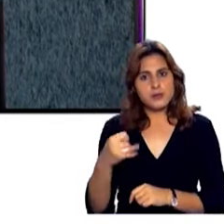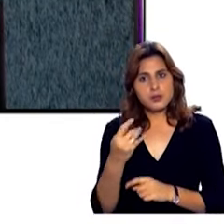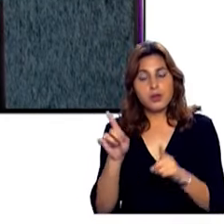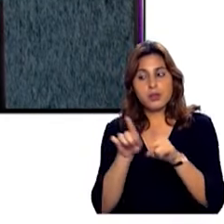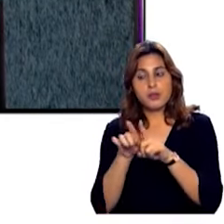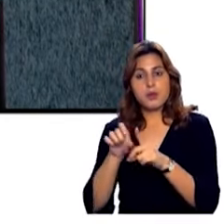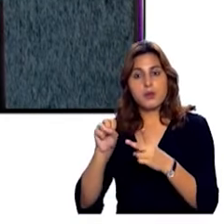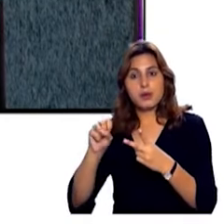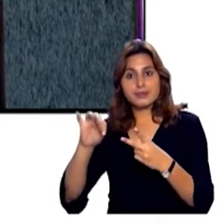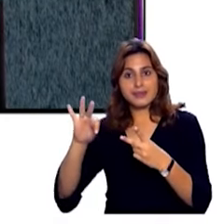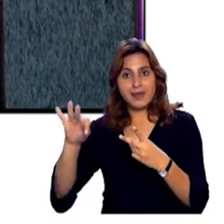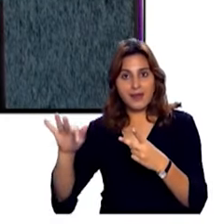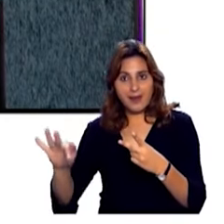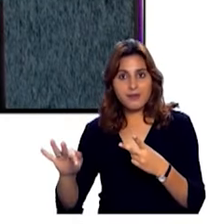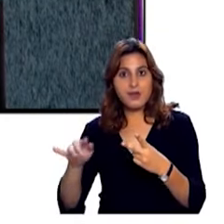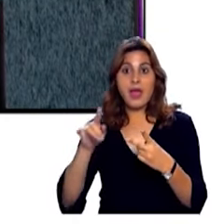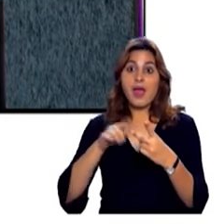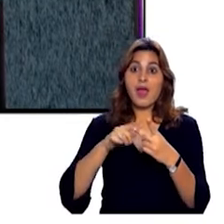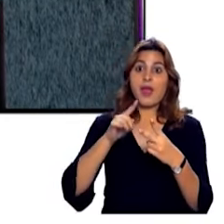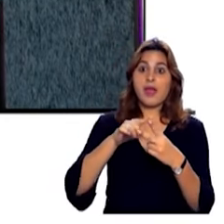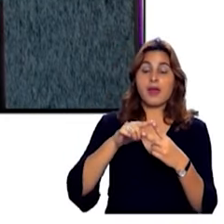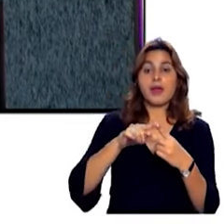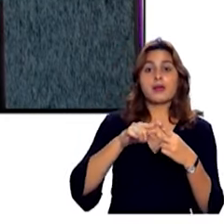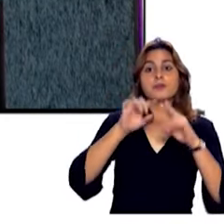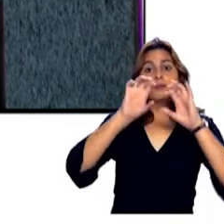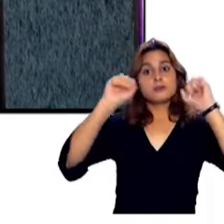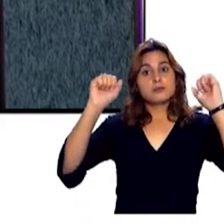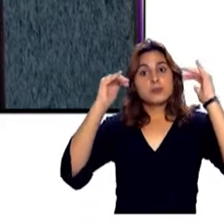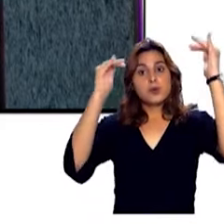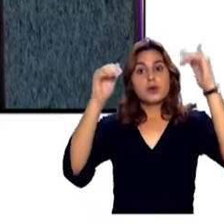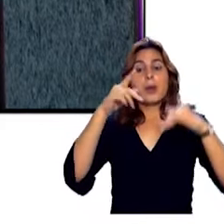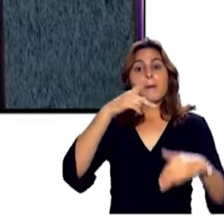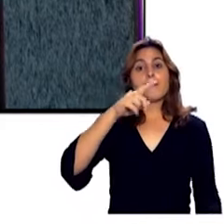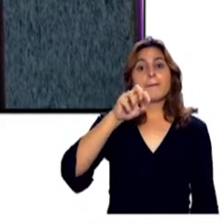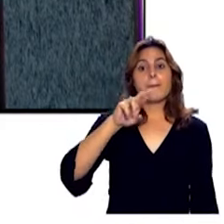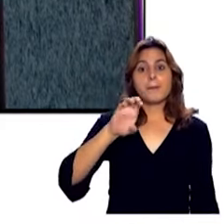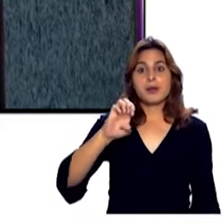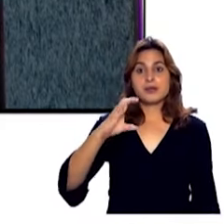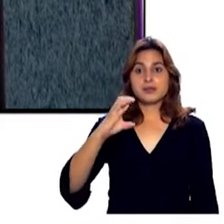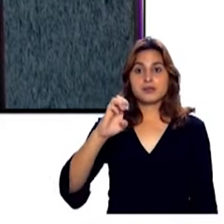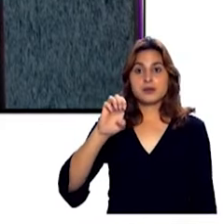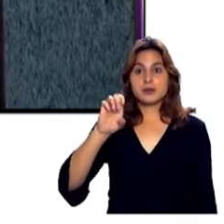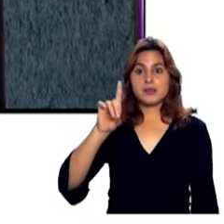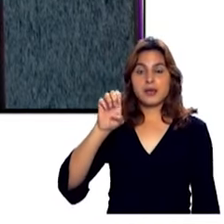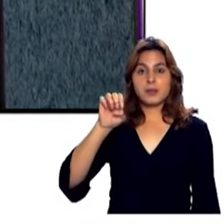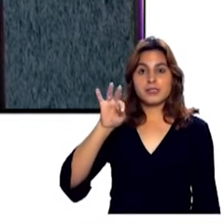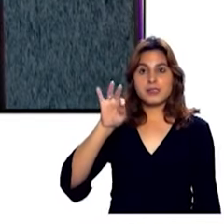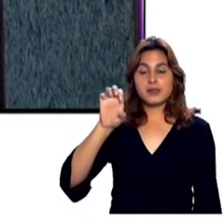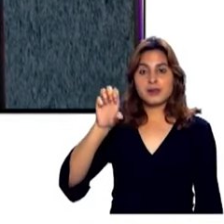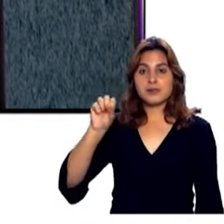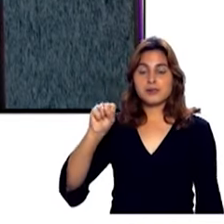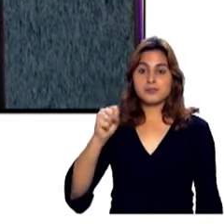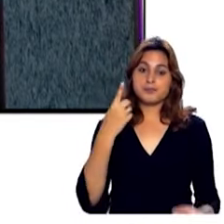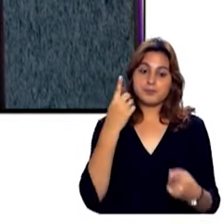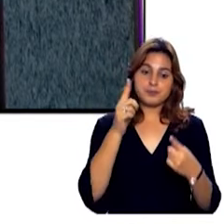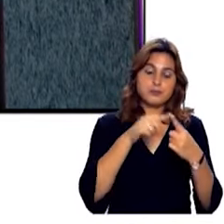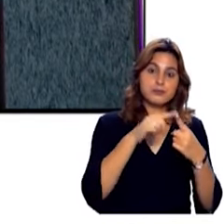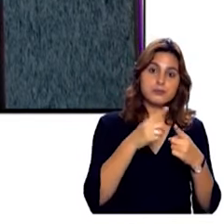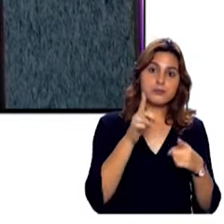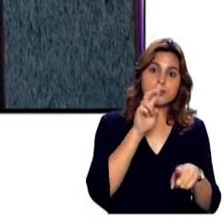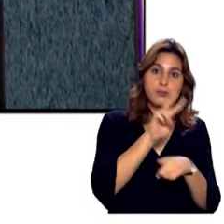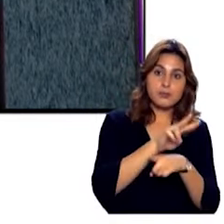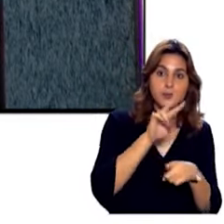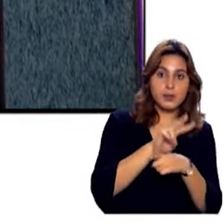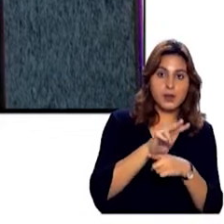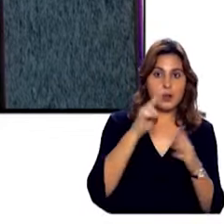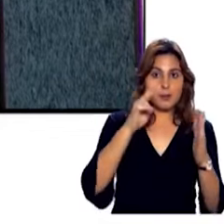cortes de precedentes ambas são cortes de precedentes uma voltada à tutela da lei da interpretação